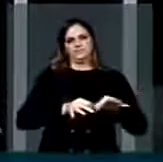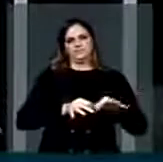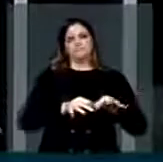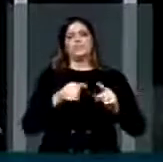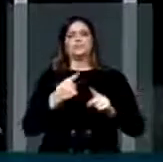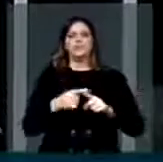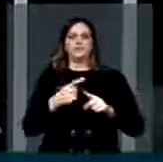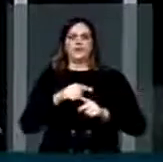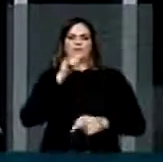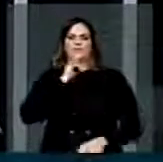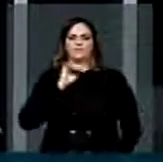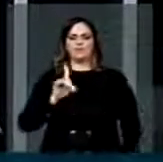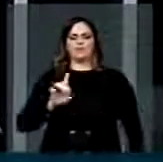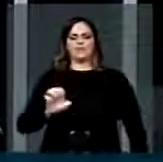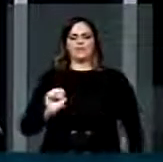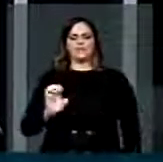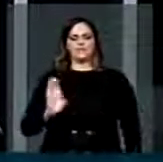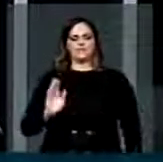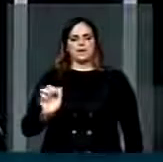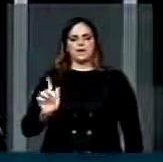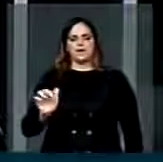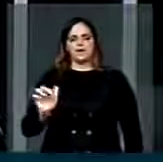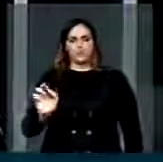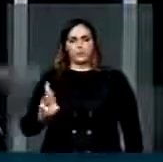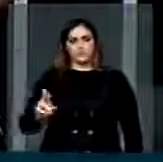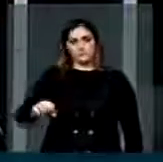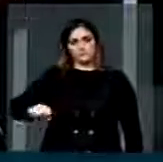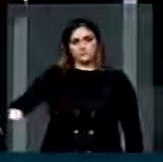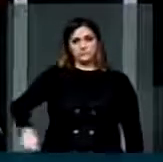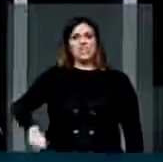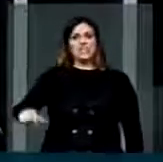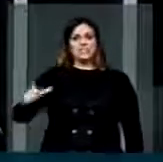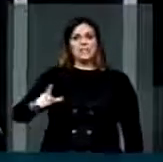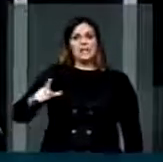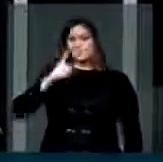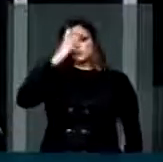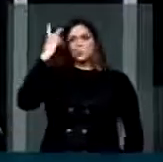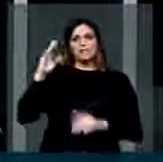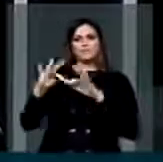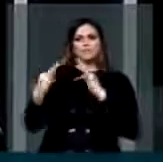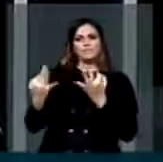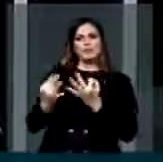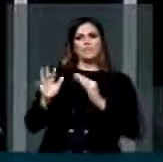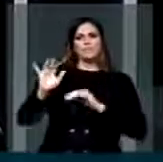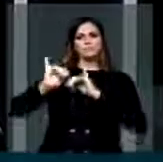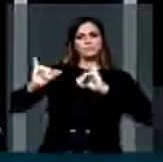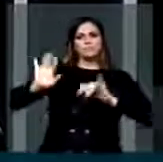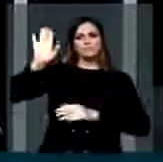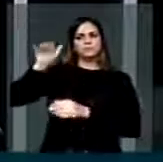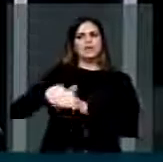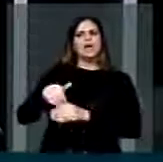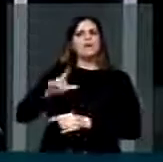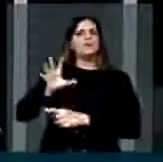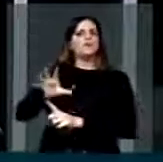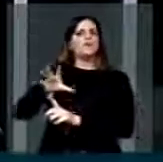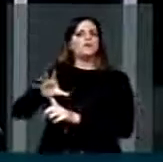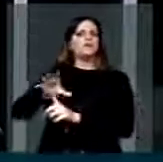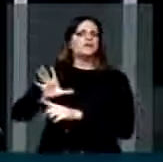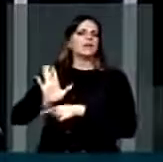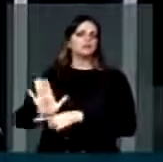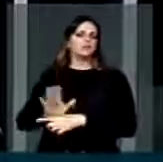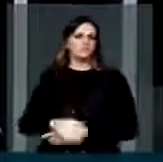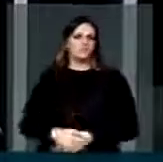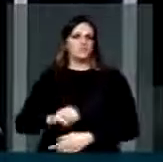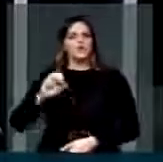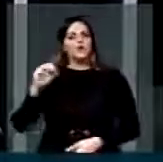um desembargador que tem um parente candidato, ele influencia na eleição. Um presidente ou um membro